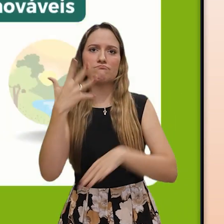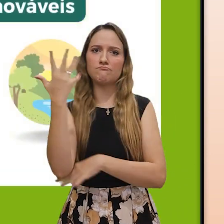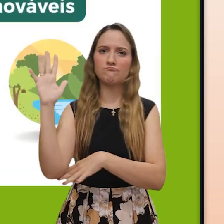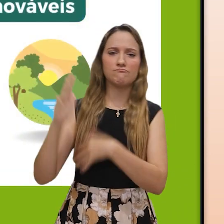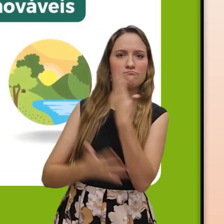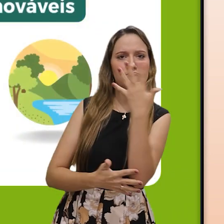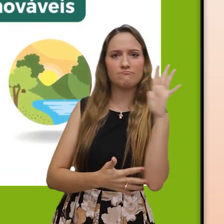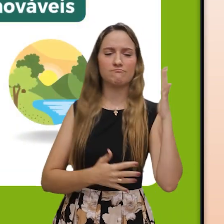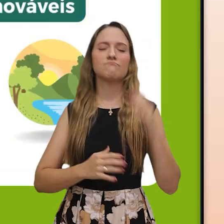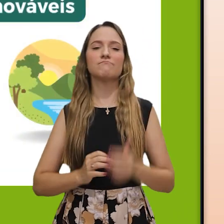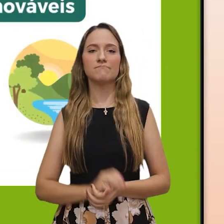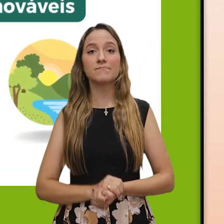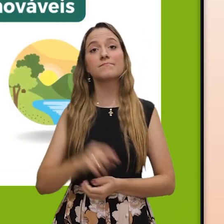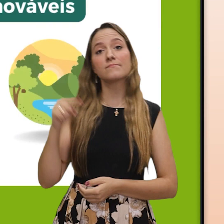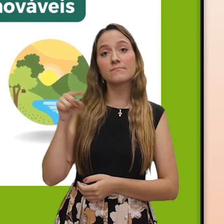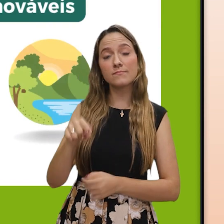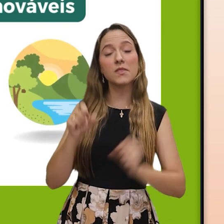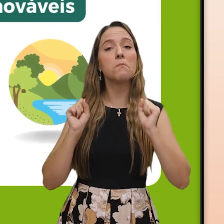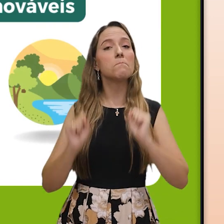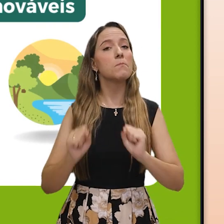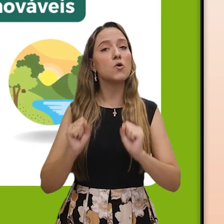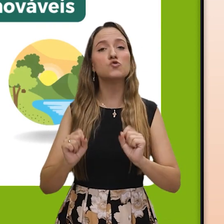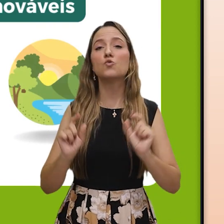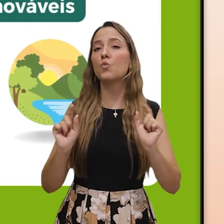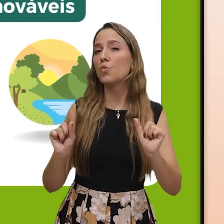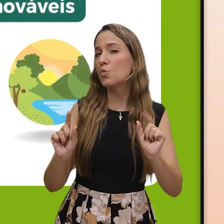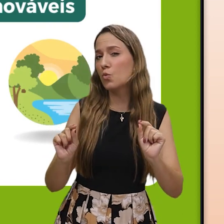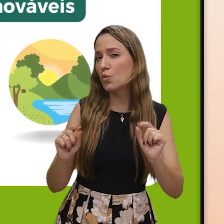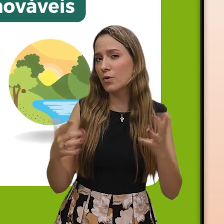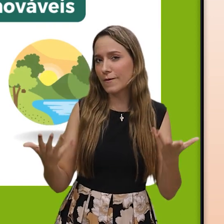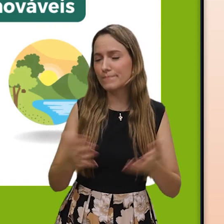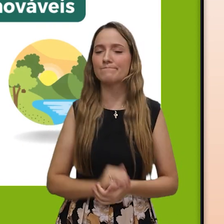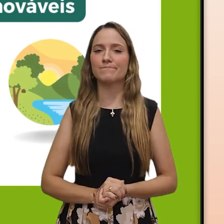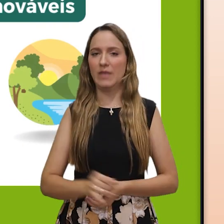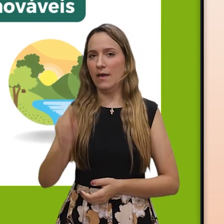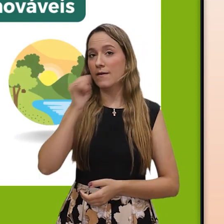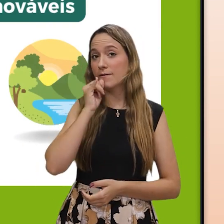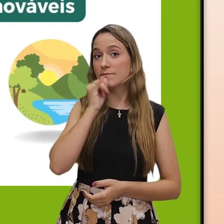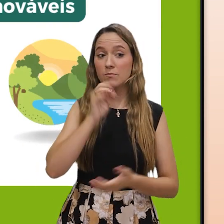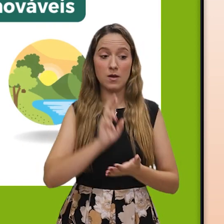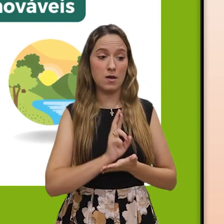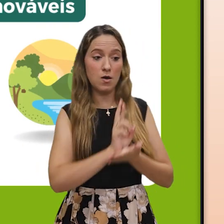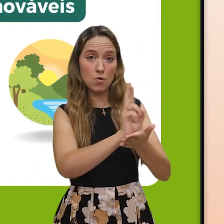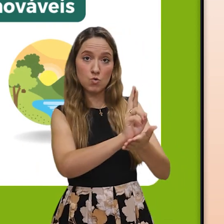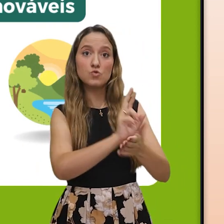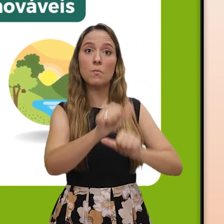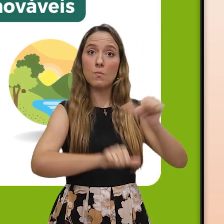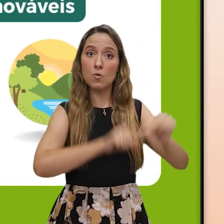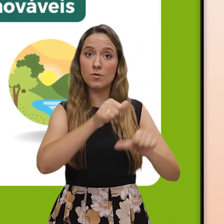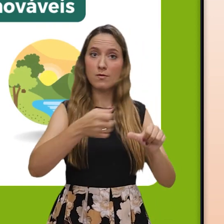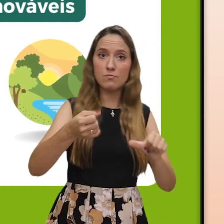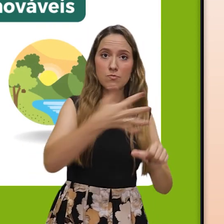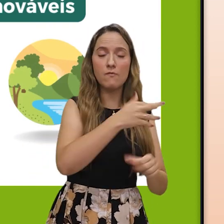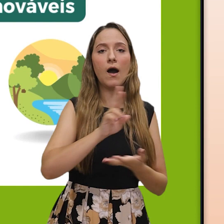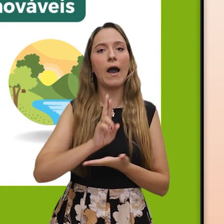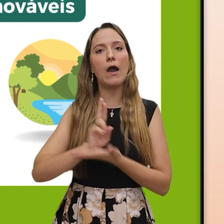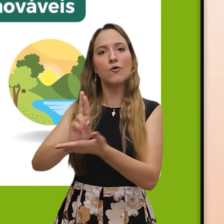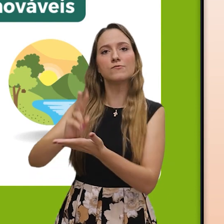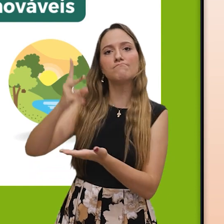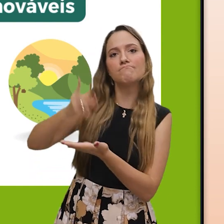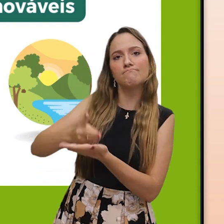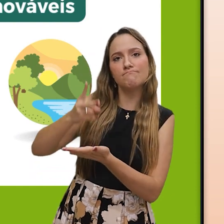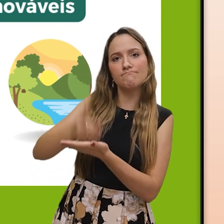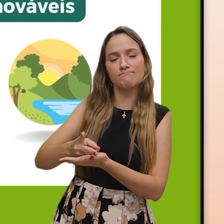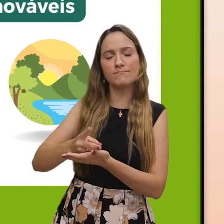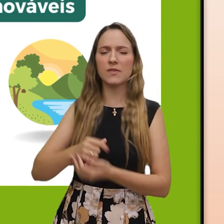recursos naturais. Esses recursos podem ser classificados da seguinte maneira, como recursos